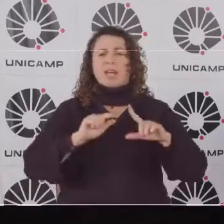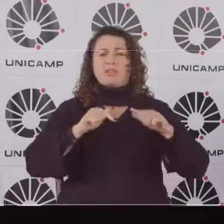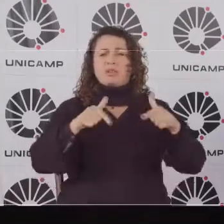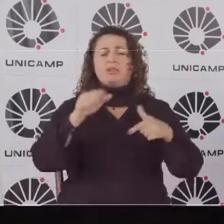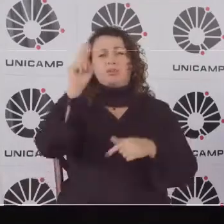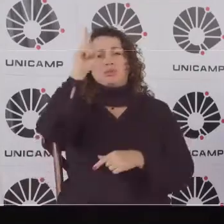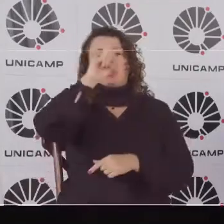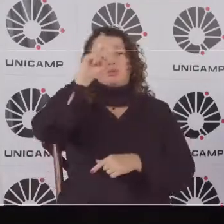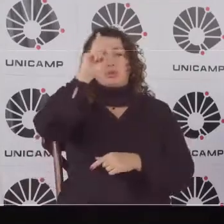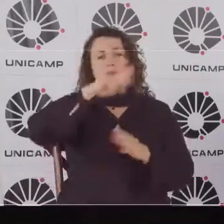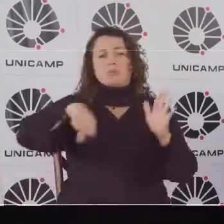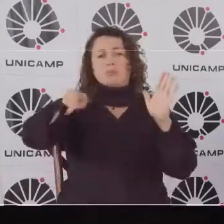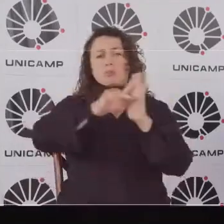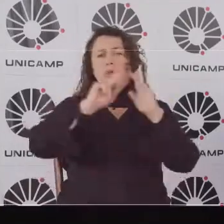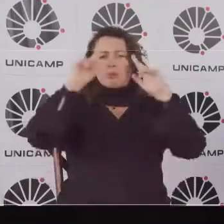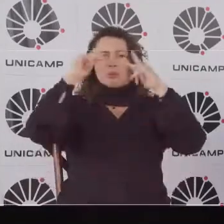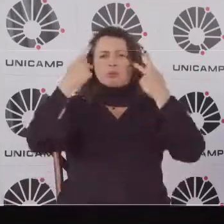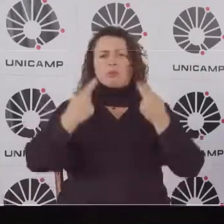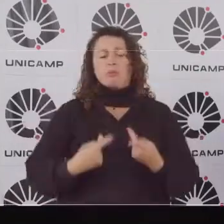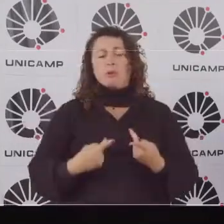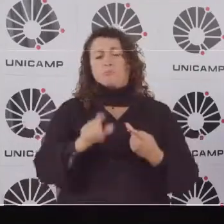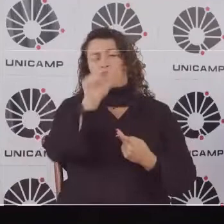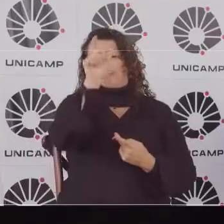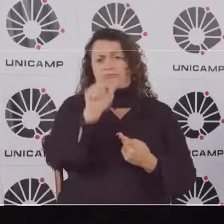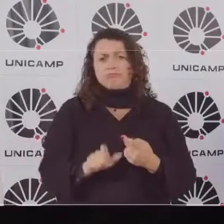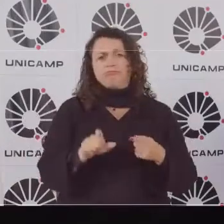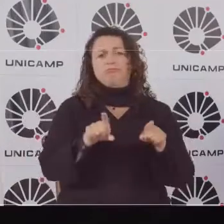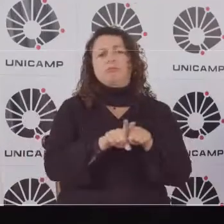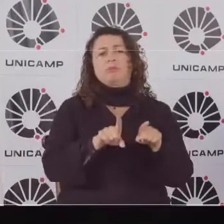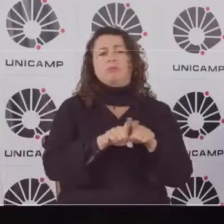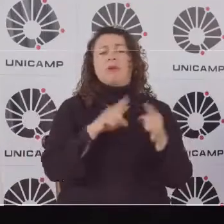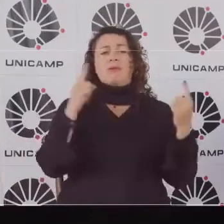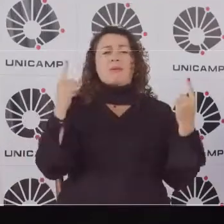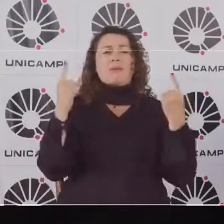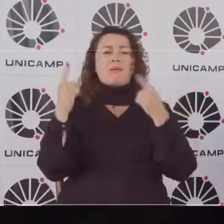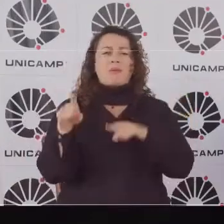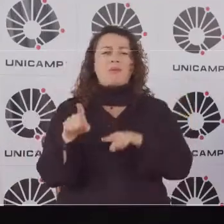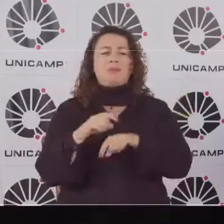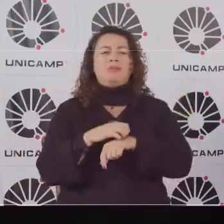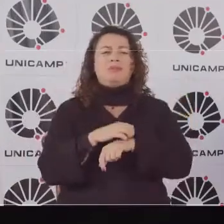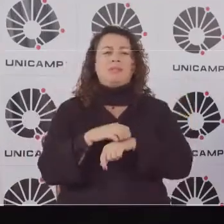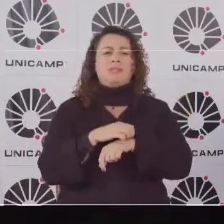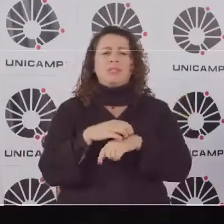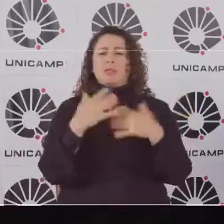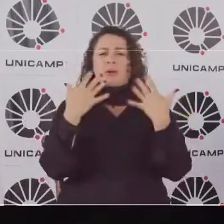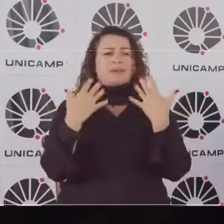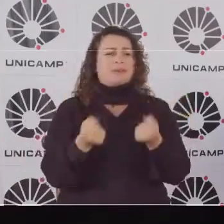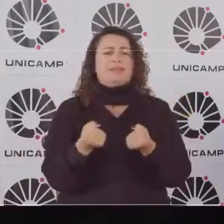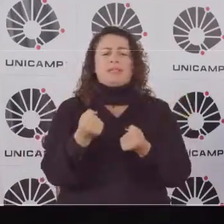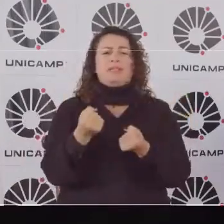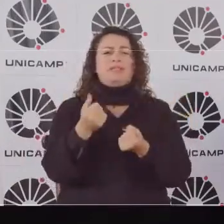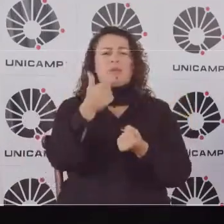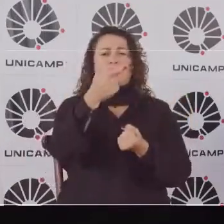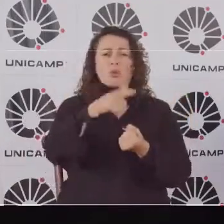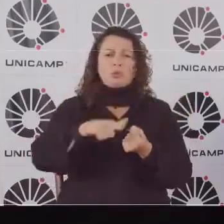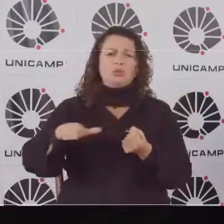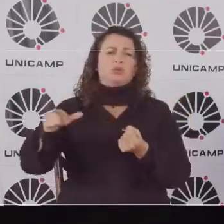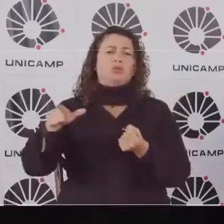histórica do Homem e do Cidadão que se recusa a continuar